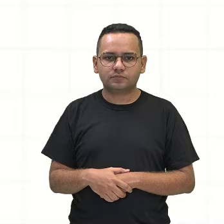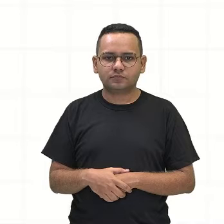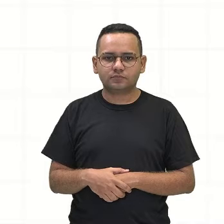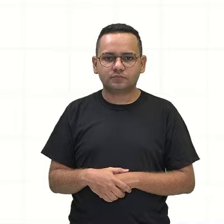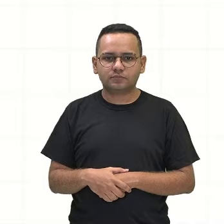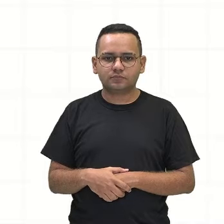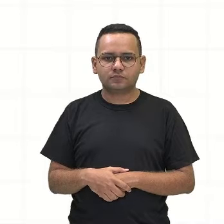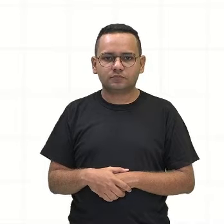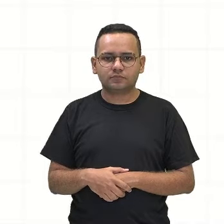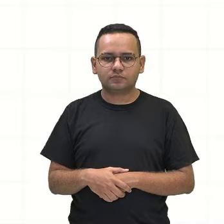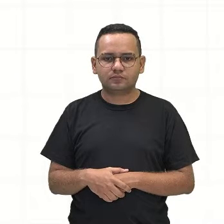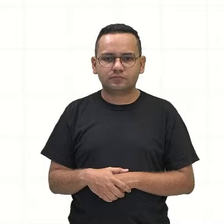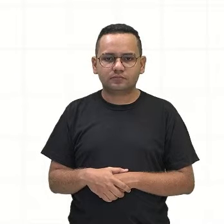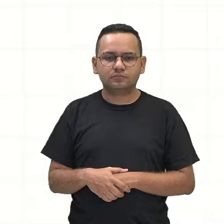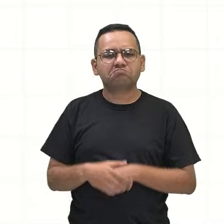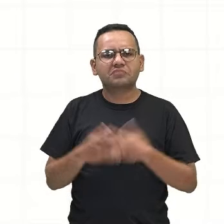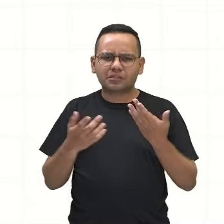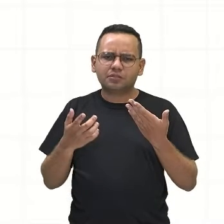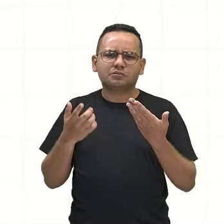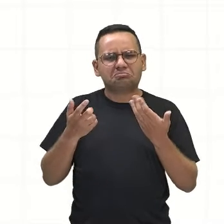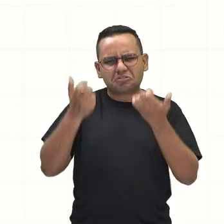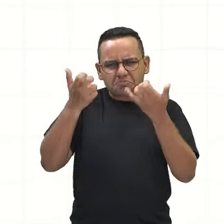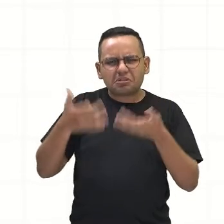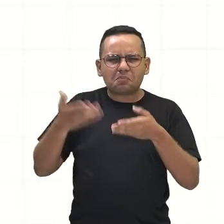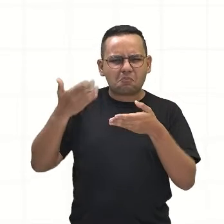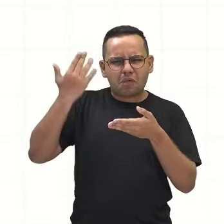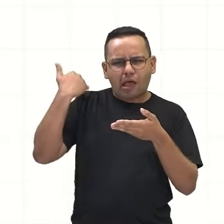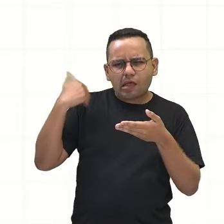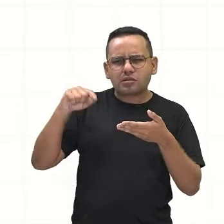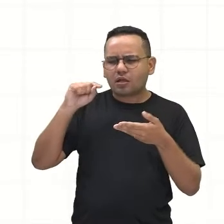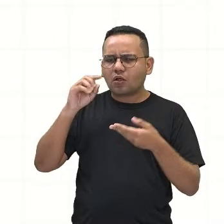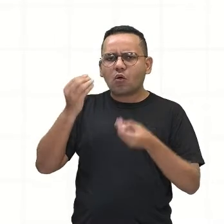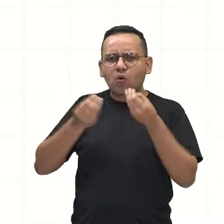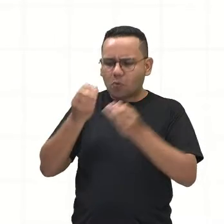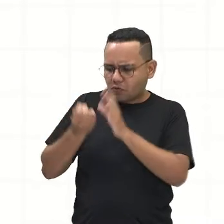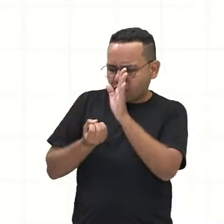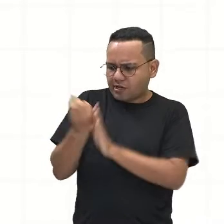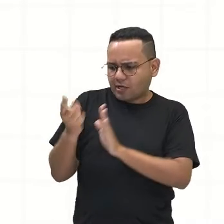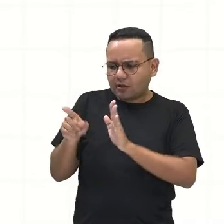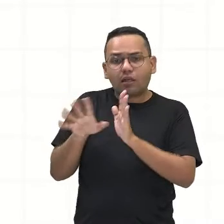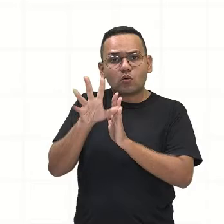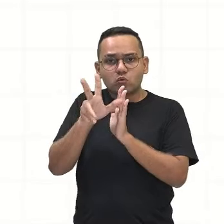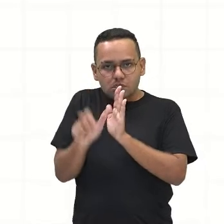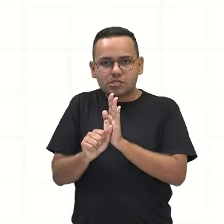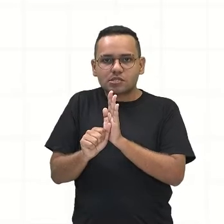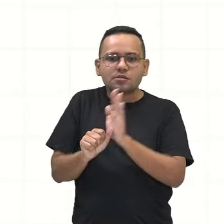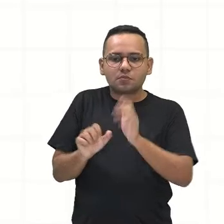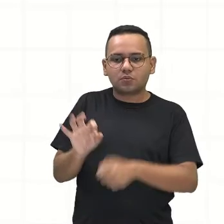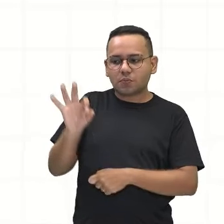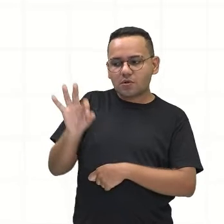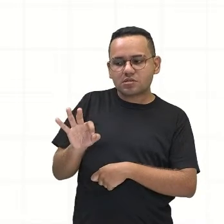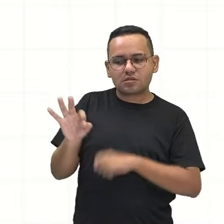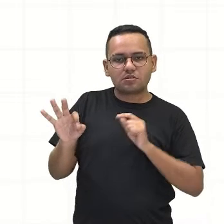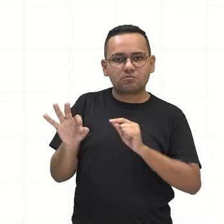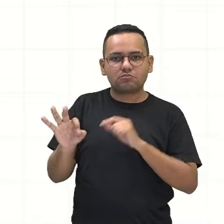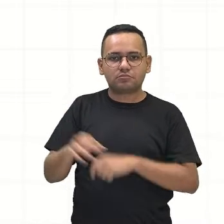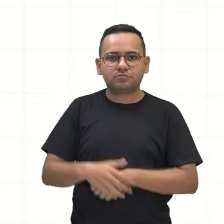explicações de como surgiu o símbolo da origem, né? Como surgiu, né, a origem aqui do símbolo da porcentagem.